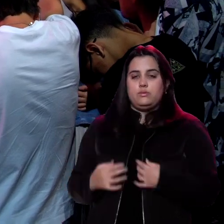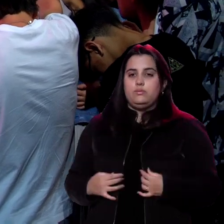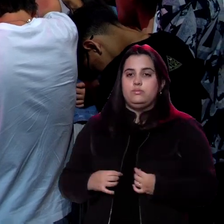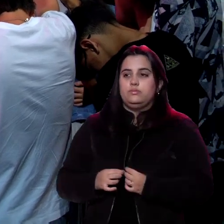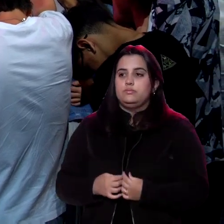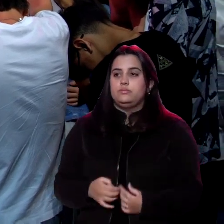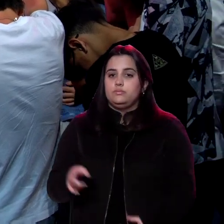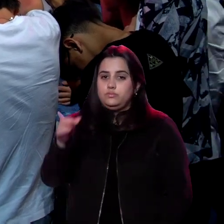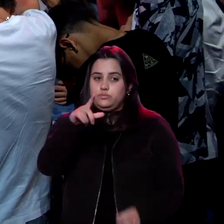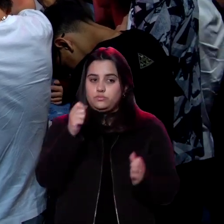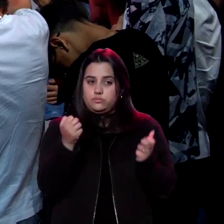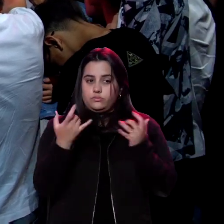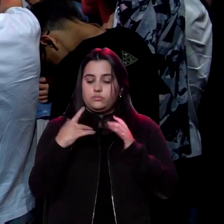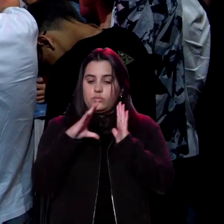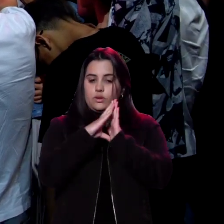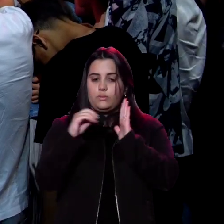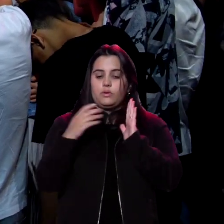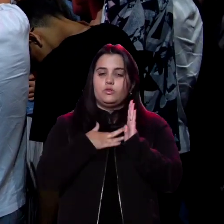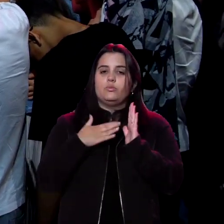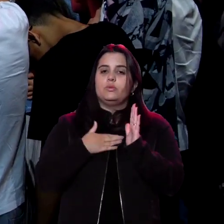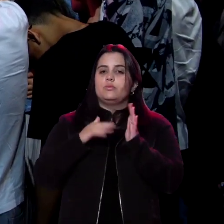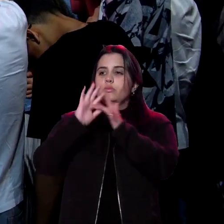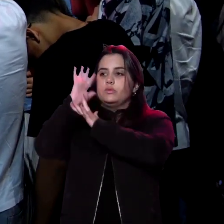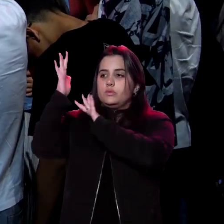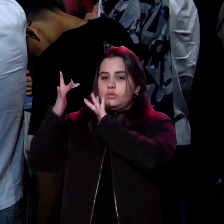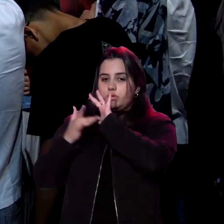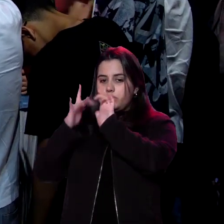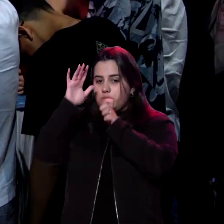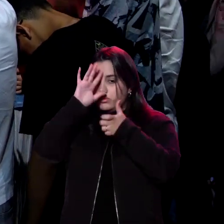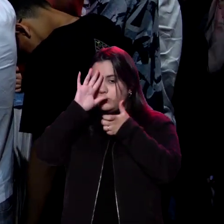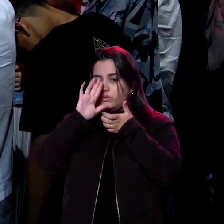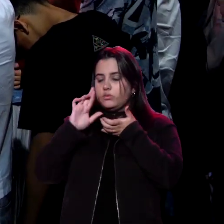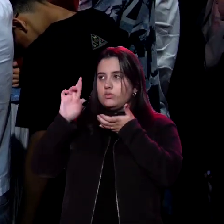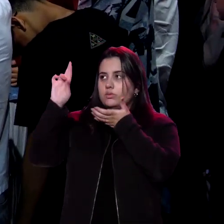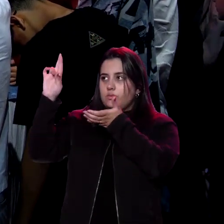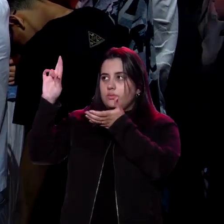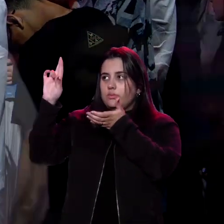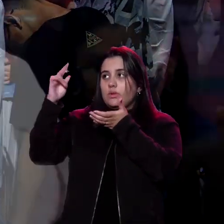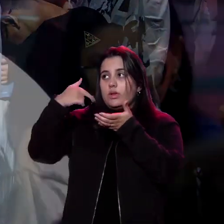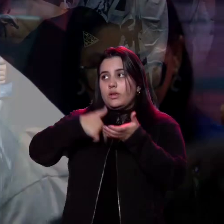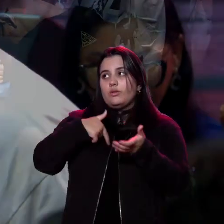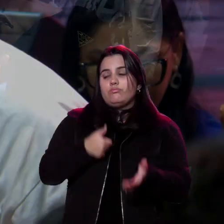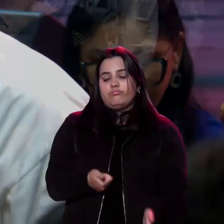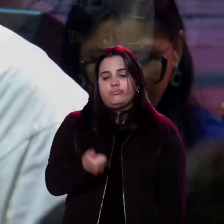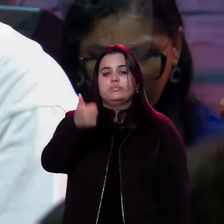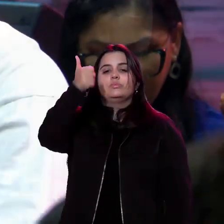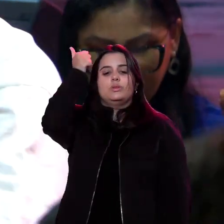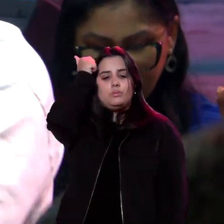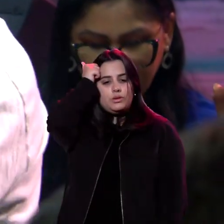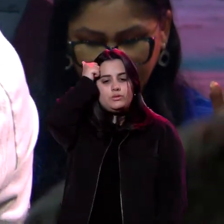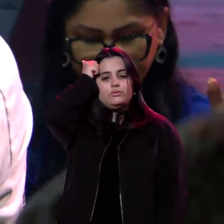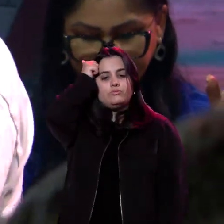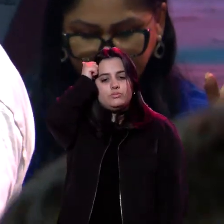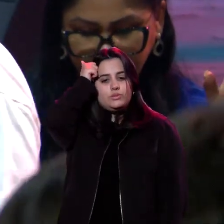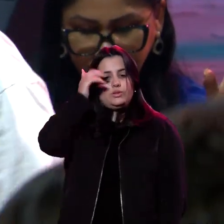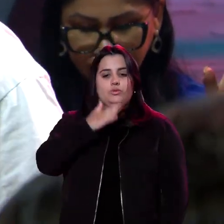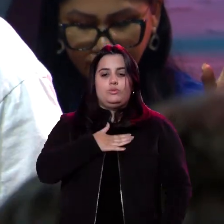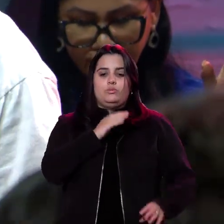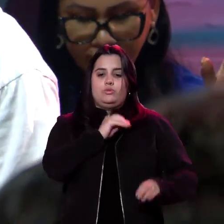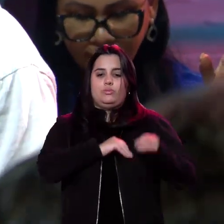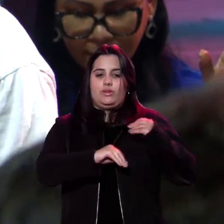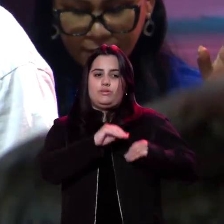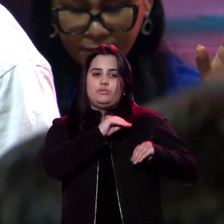Você que está aqui na frente, repete assim comigo: Senhor Jesus, eu me arrependo dos meus